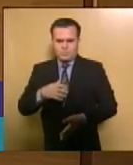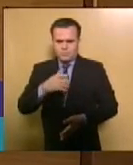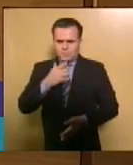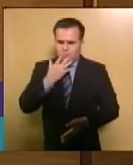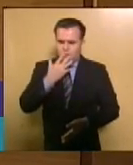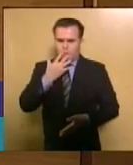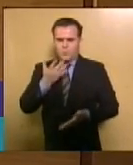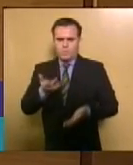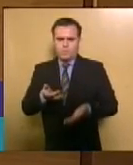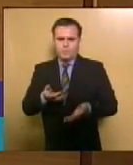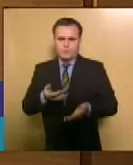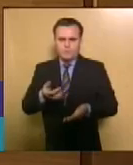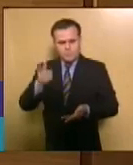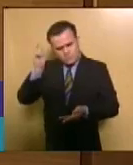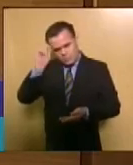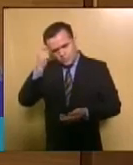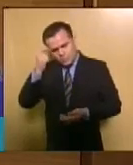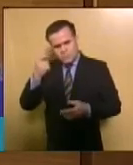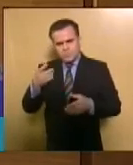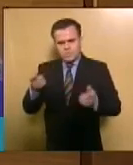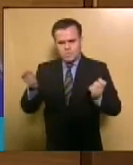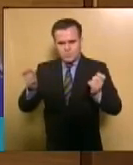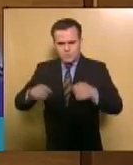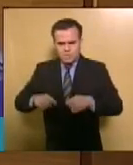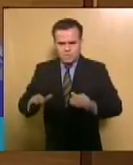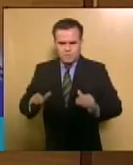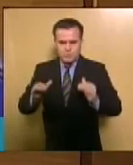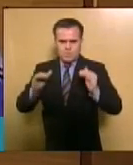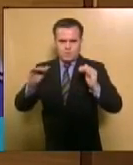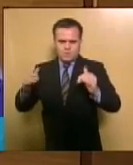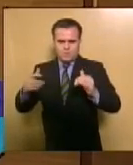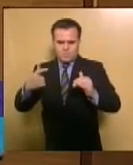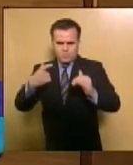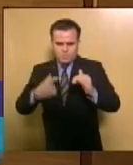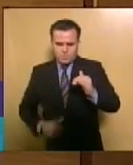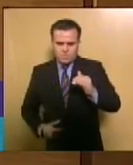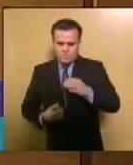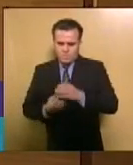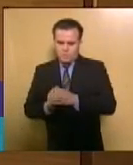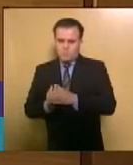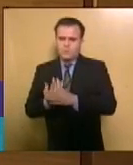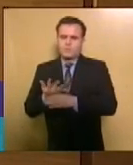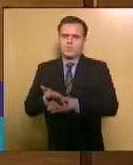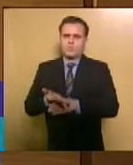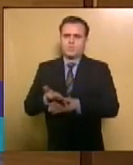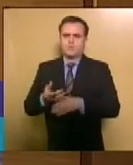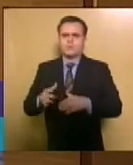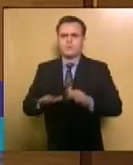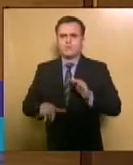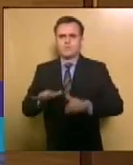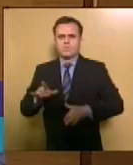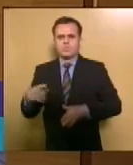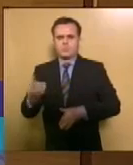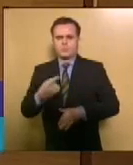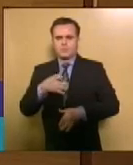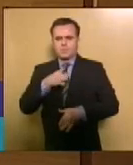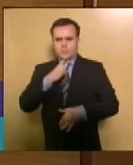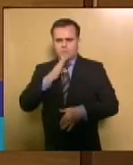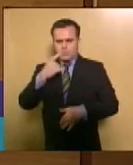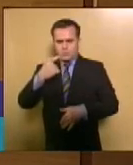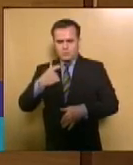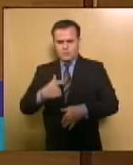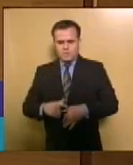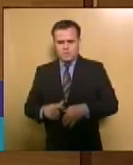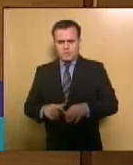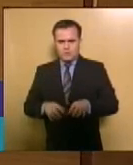pode tá contribuindo pra nossa elevação de de ego de caráter porque se a gente conhece o que a gente de onde a gente veio para onde a gente